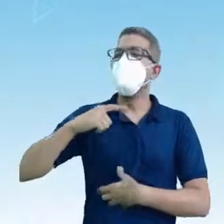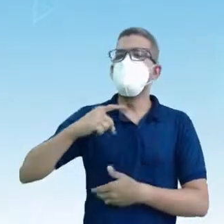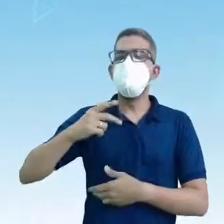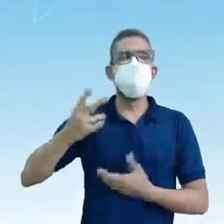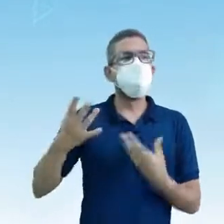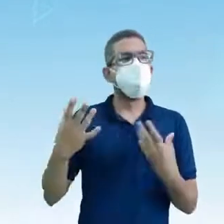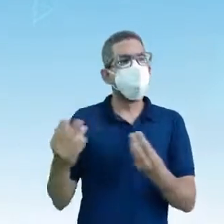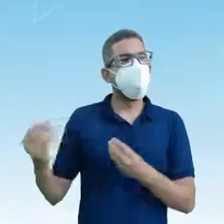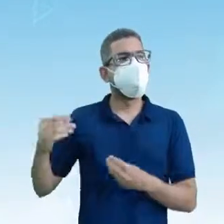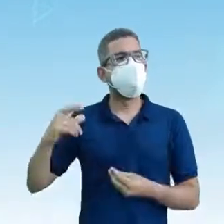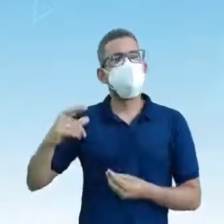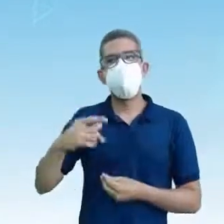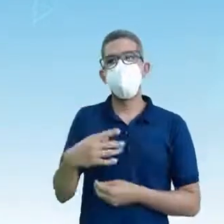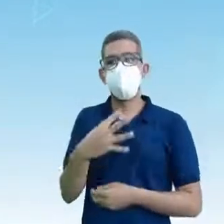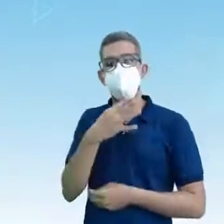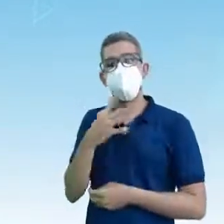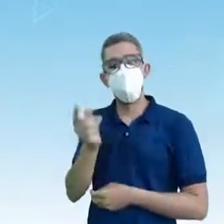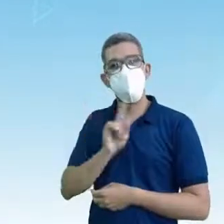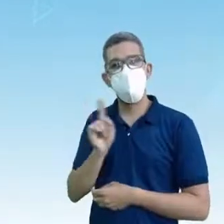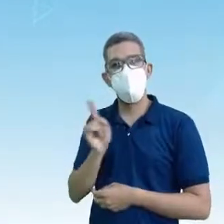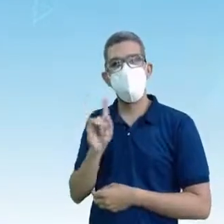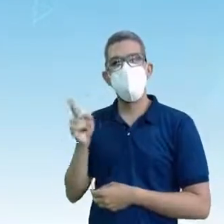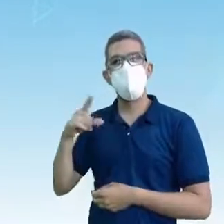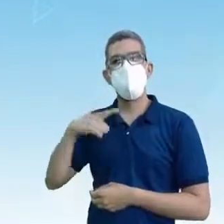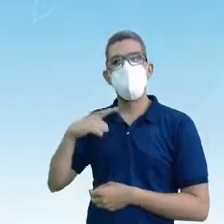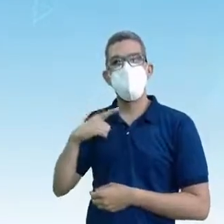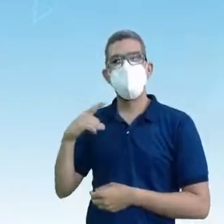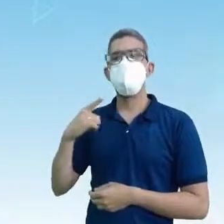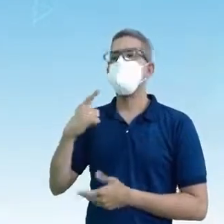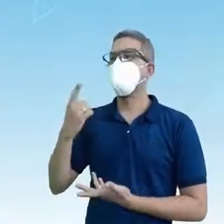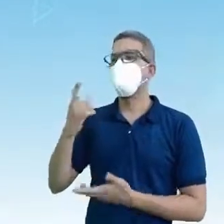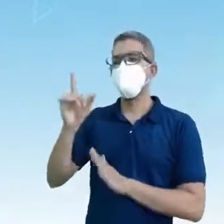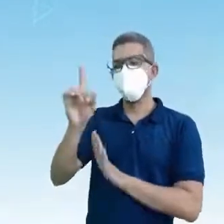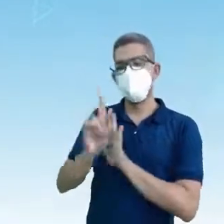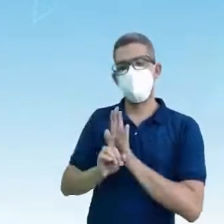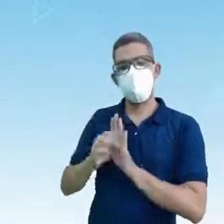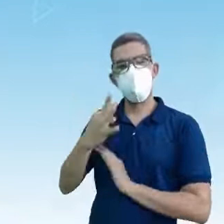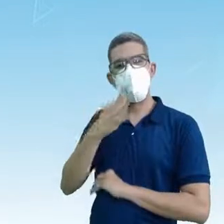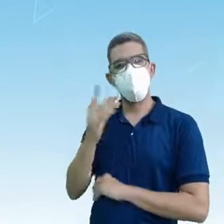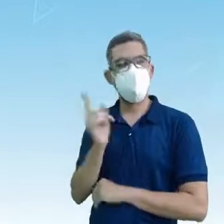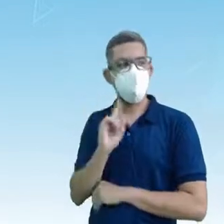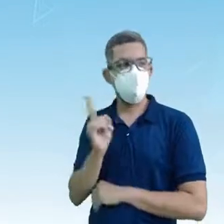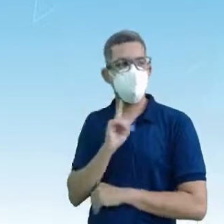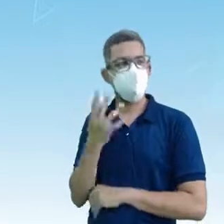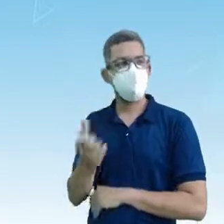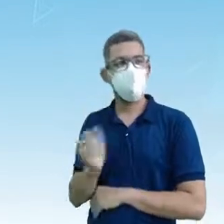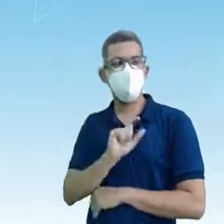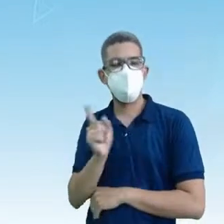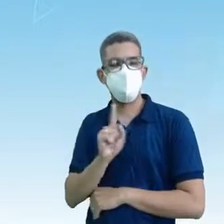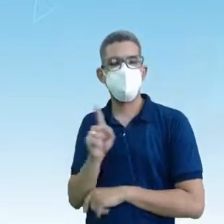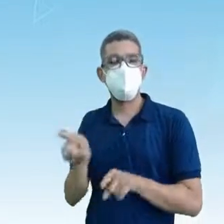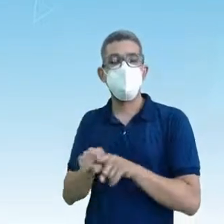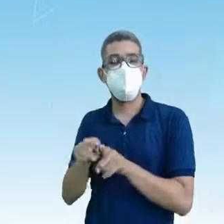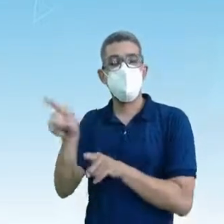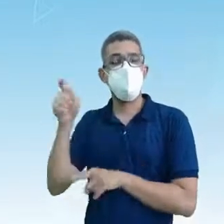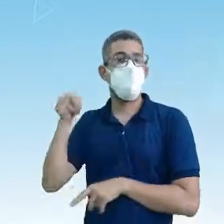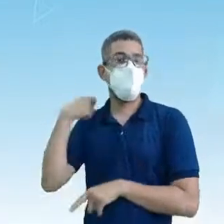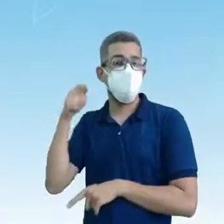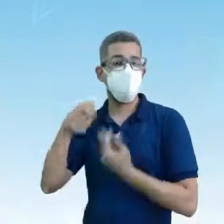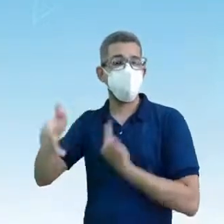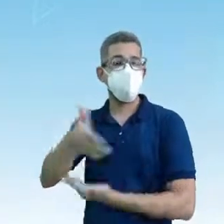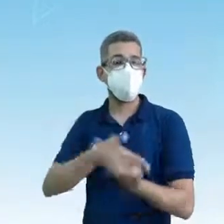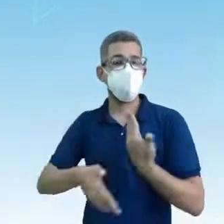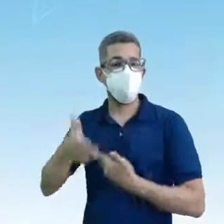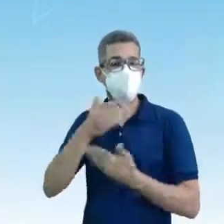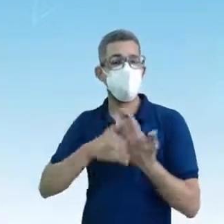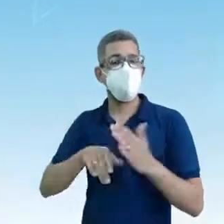não se reconhece como titulares de direitos, bem como a participação desses atores nas